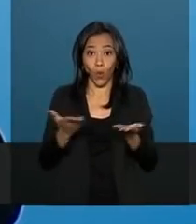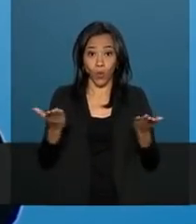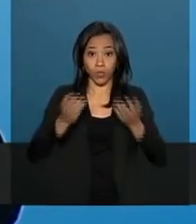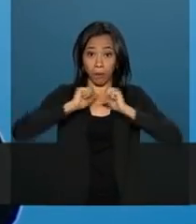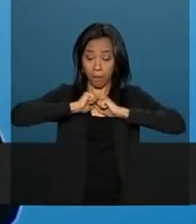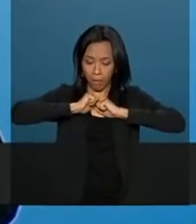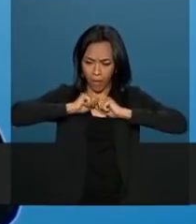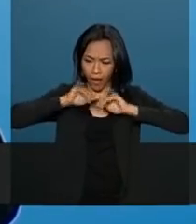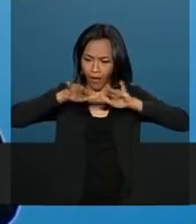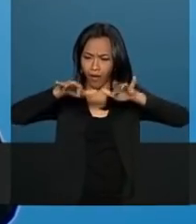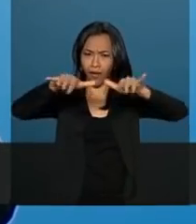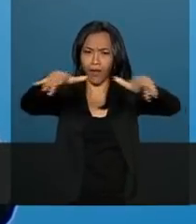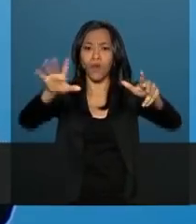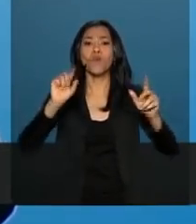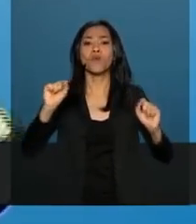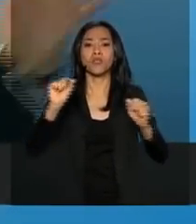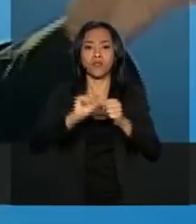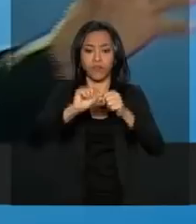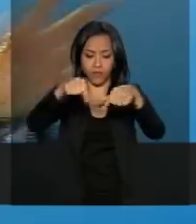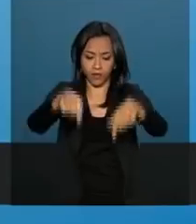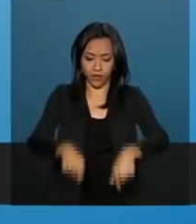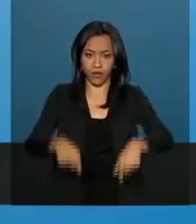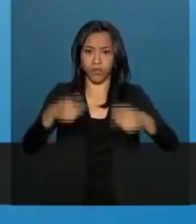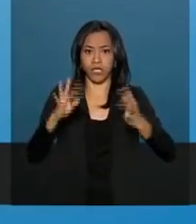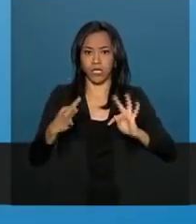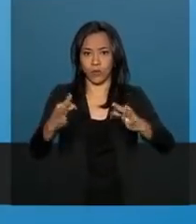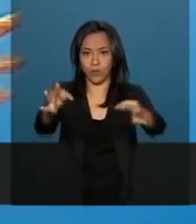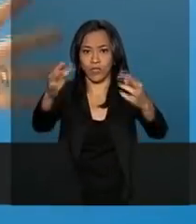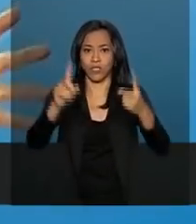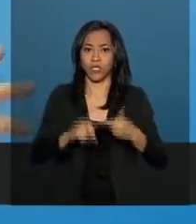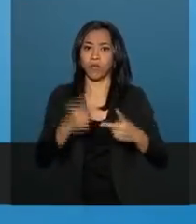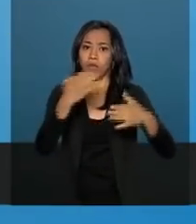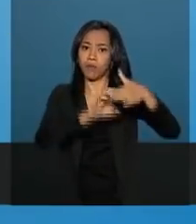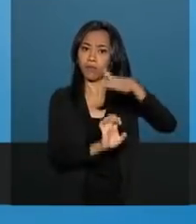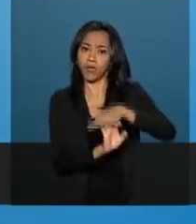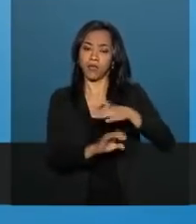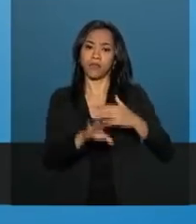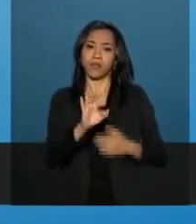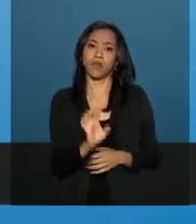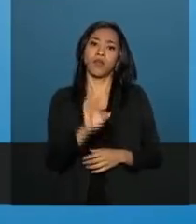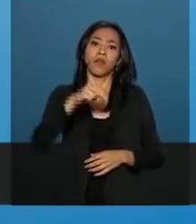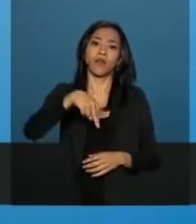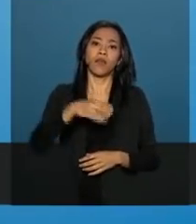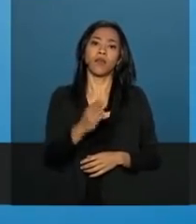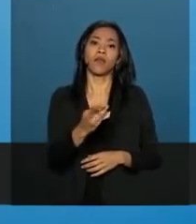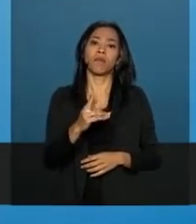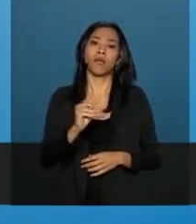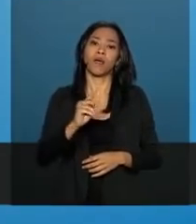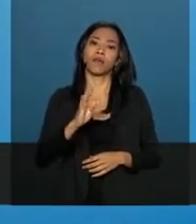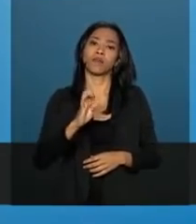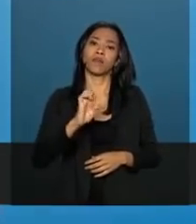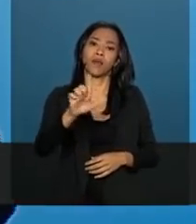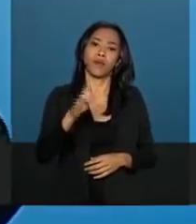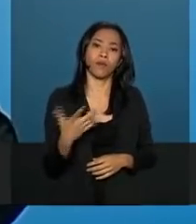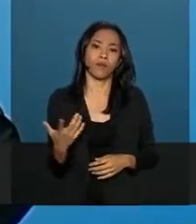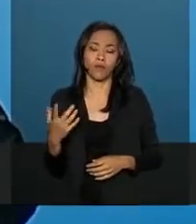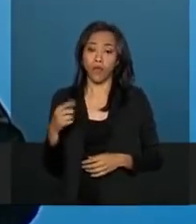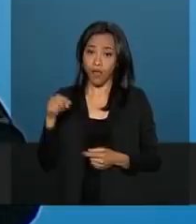feito pelo Ministério de Ciência, Tecnologia e Inovações, pela Embratel, pelo Ministério da Defesa, pelas Forças Armadas, são